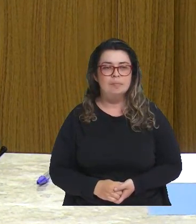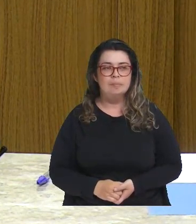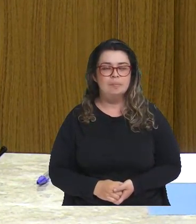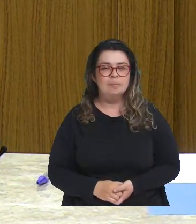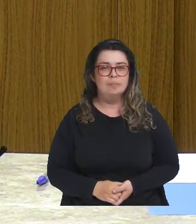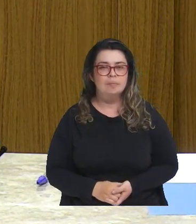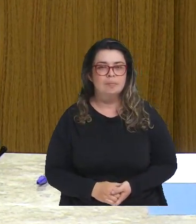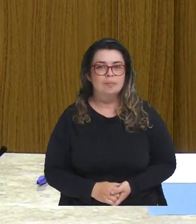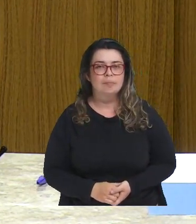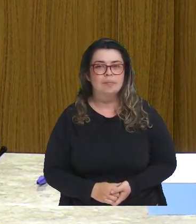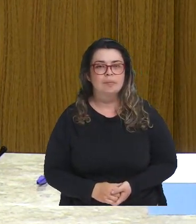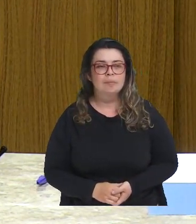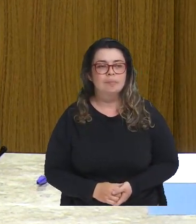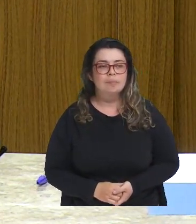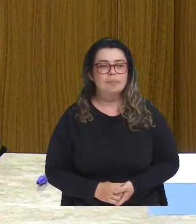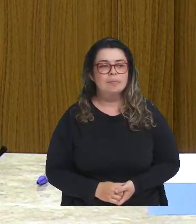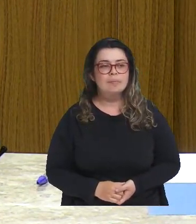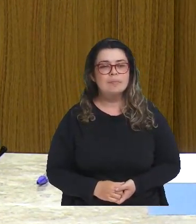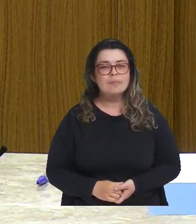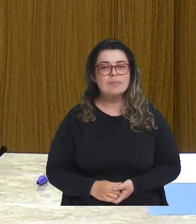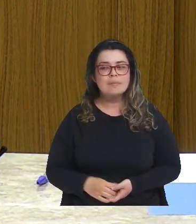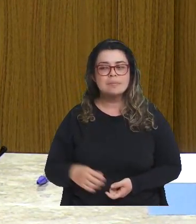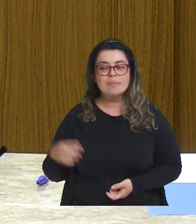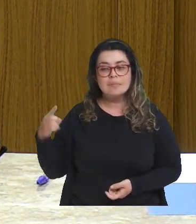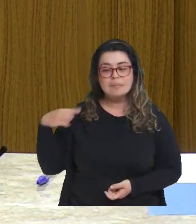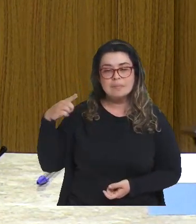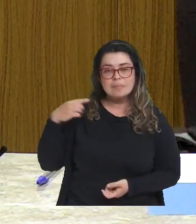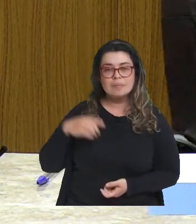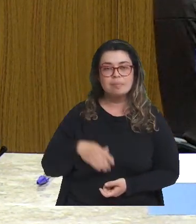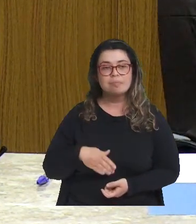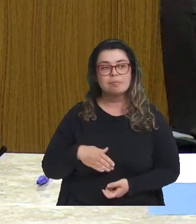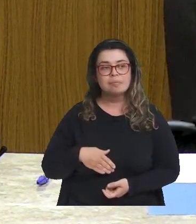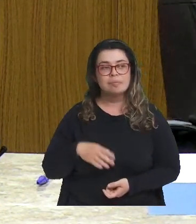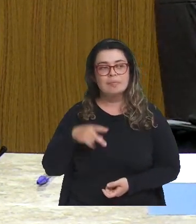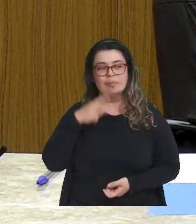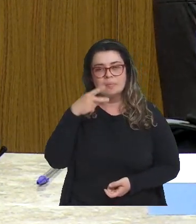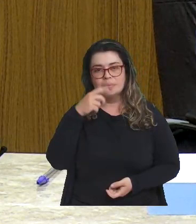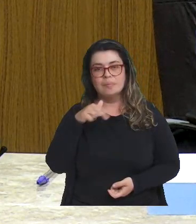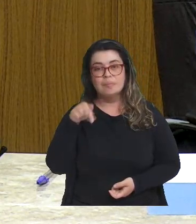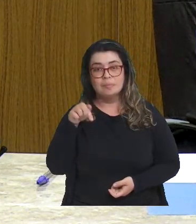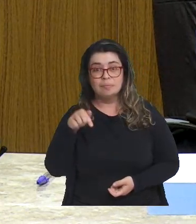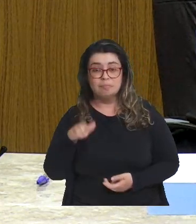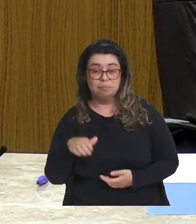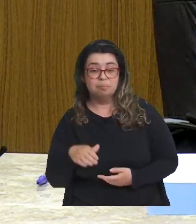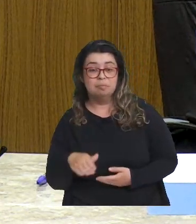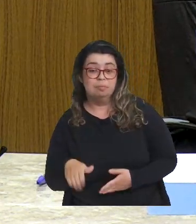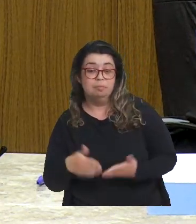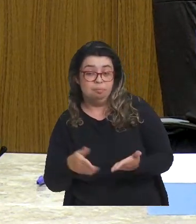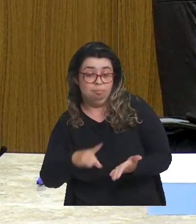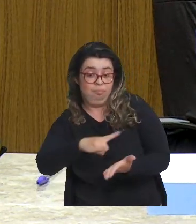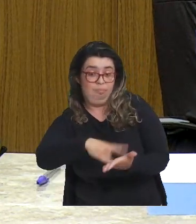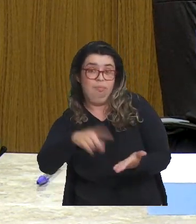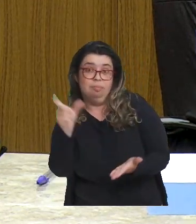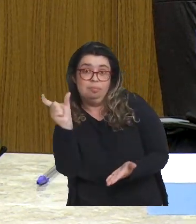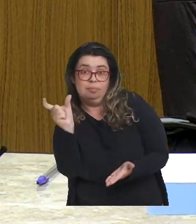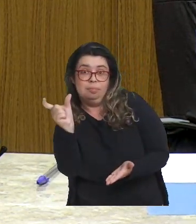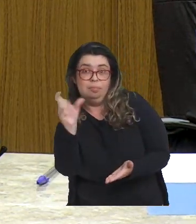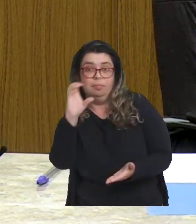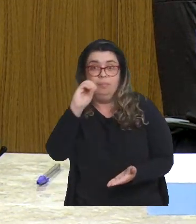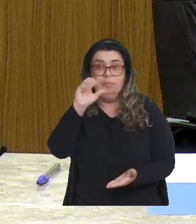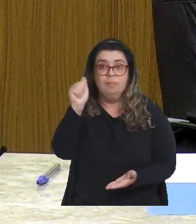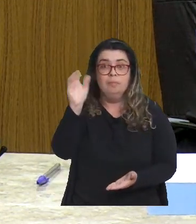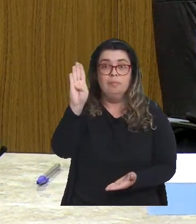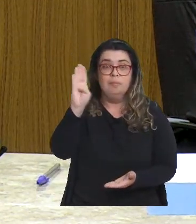um dos advogados, ele disse, hoje vai ser a entrega da carteirinha da OAB. Ele falou, não é carteirinha,